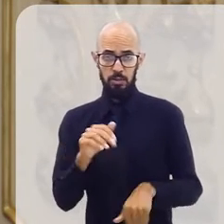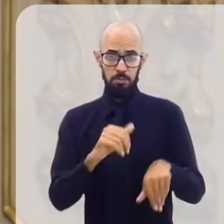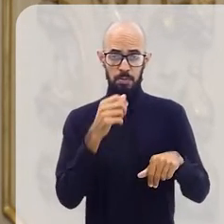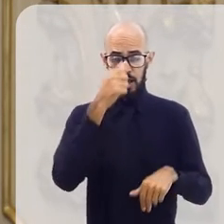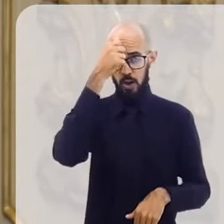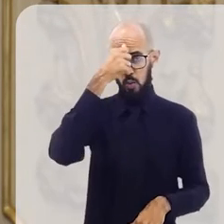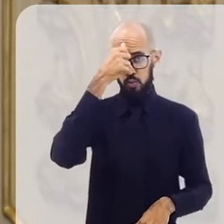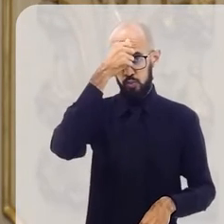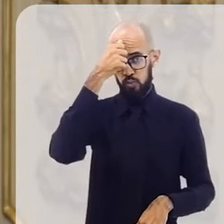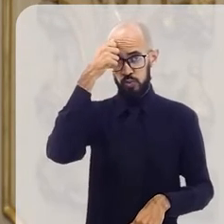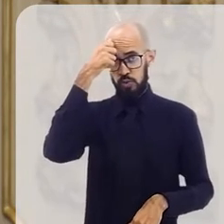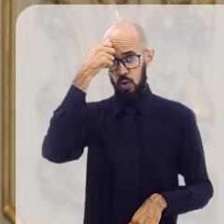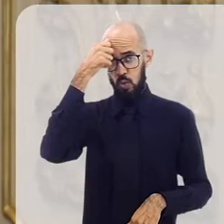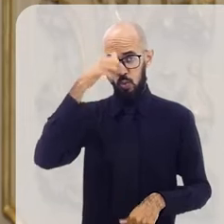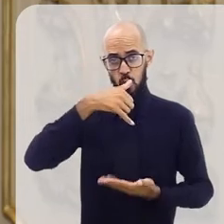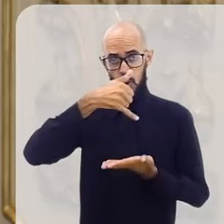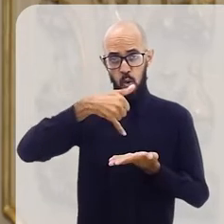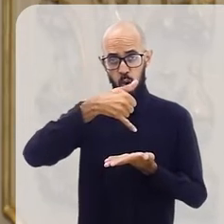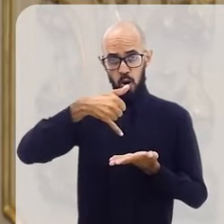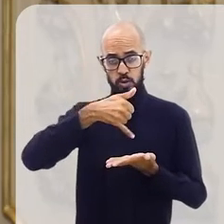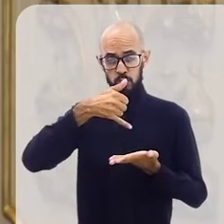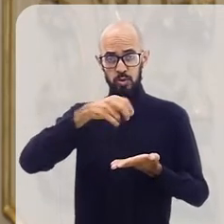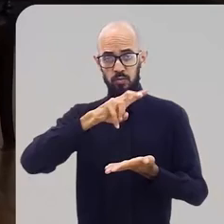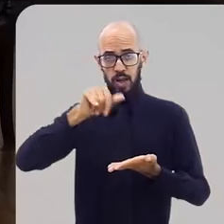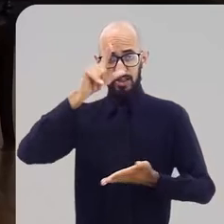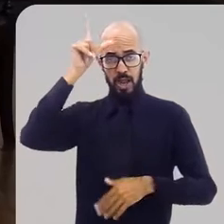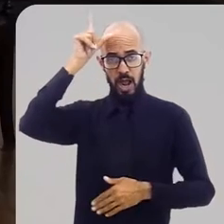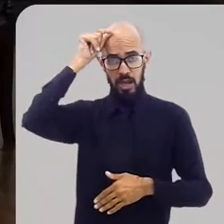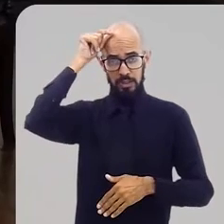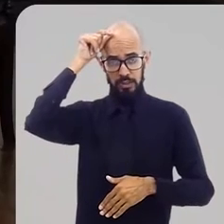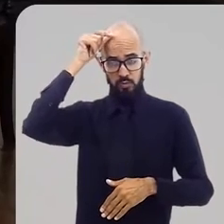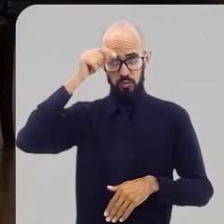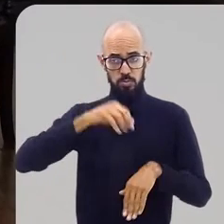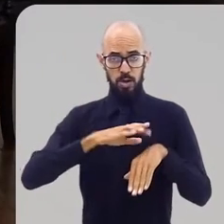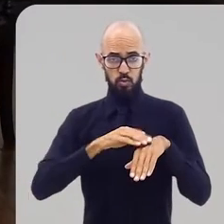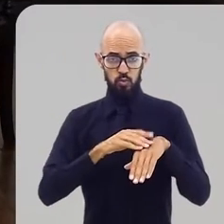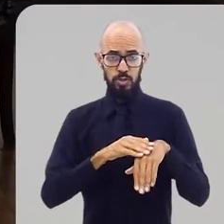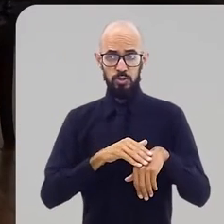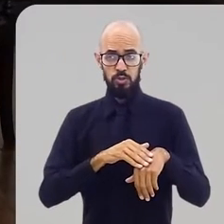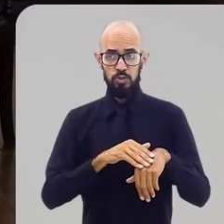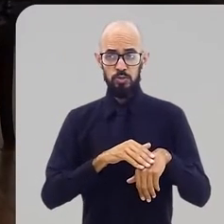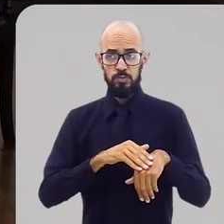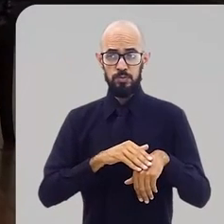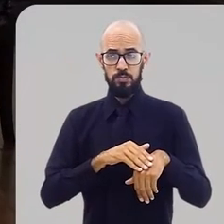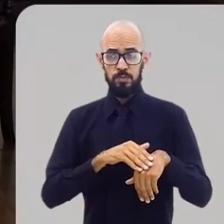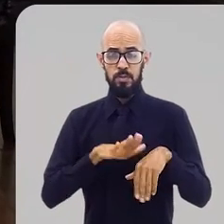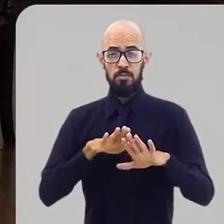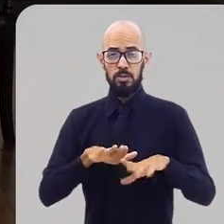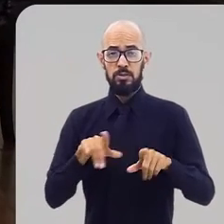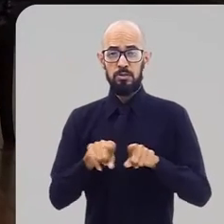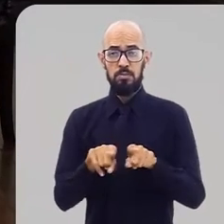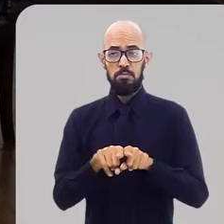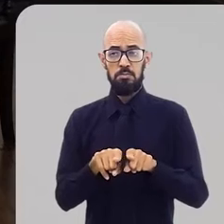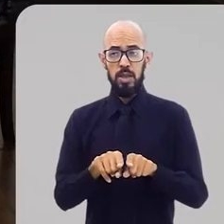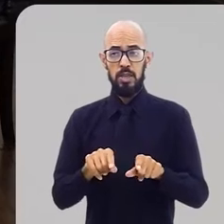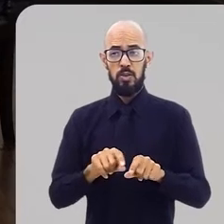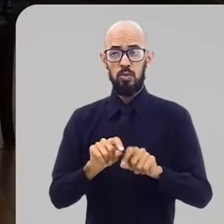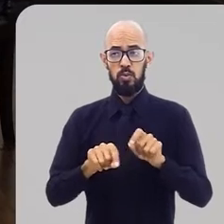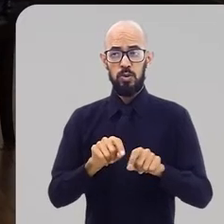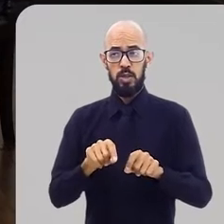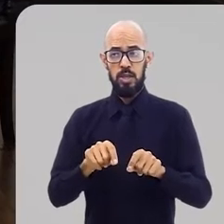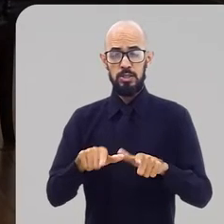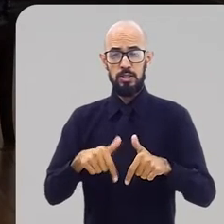a unção com óleo trará alívio para o enfermo E é claro que o sacramento